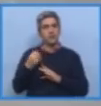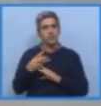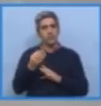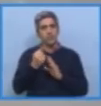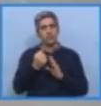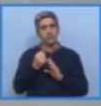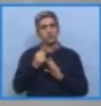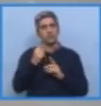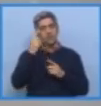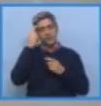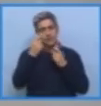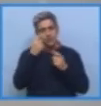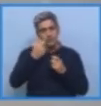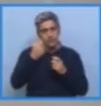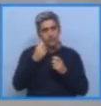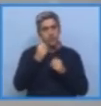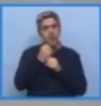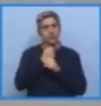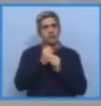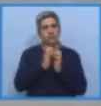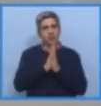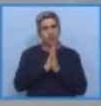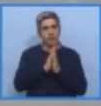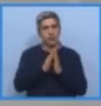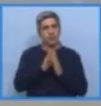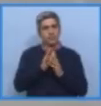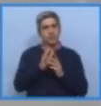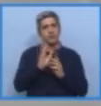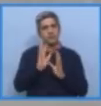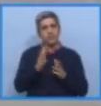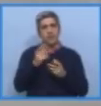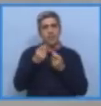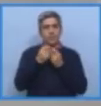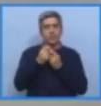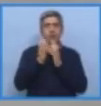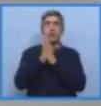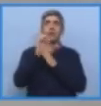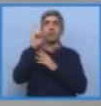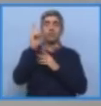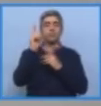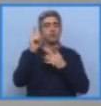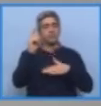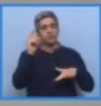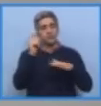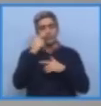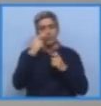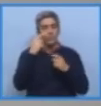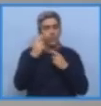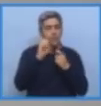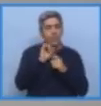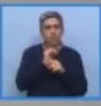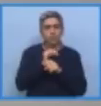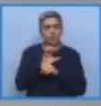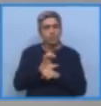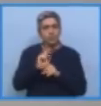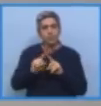no centro da reflexão e da ação da Igreja esta questão de aproximar Deus do que é as sedes, as procuras,